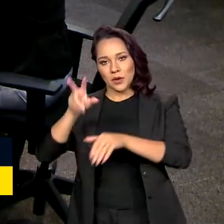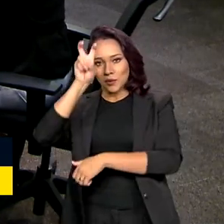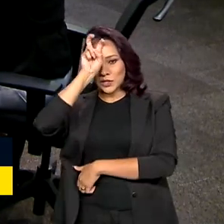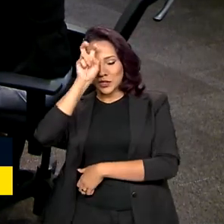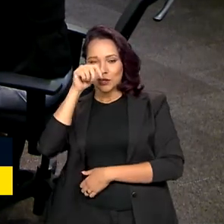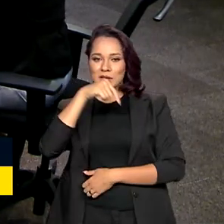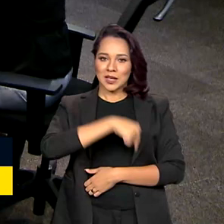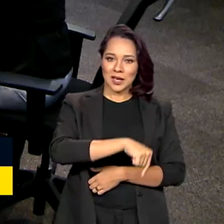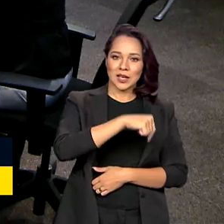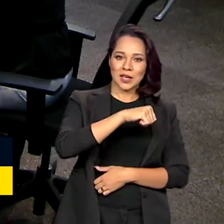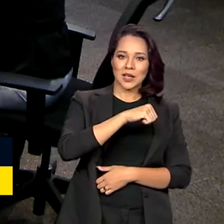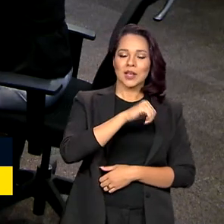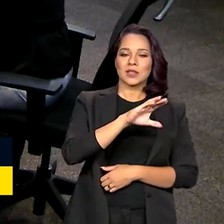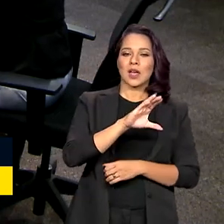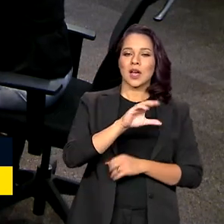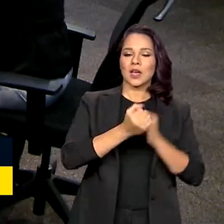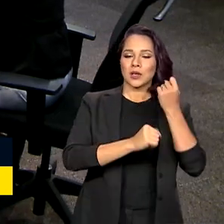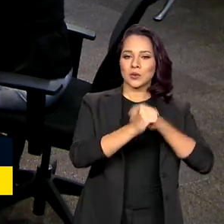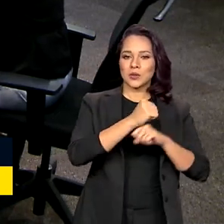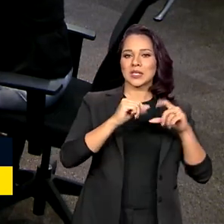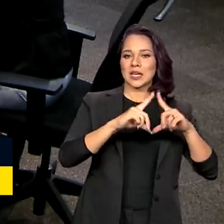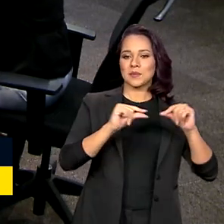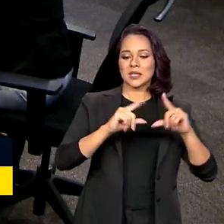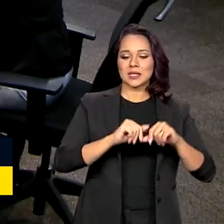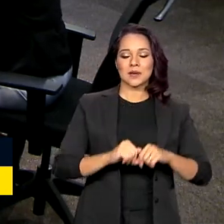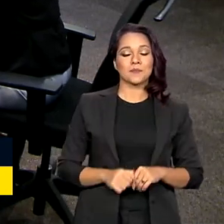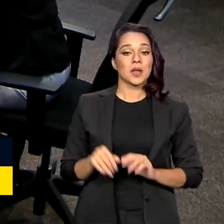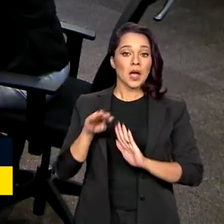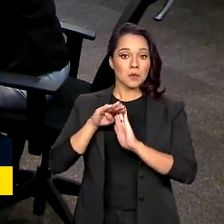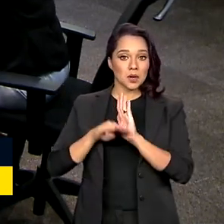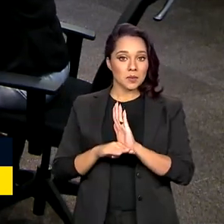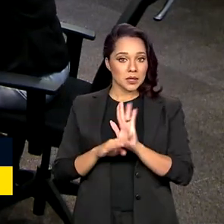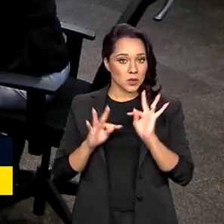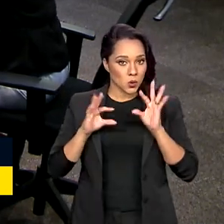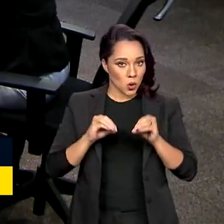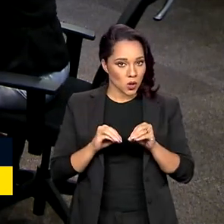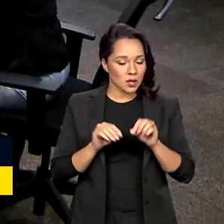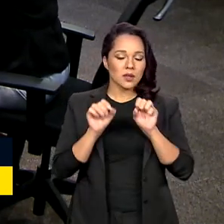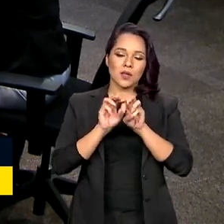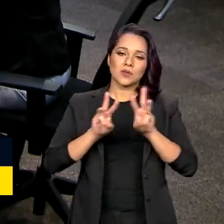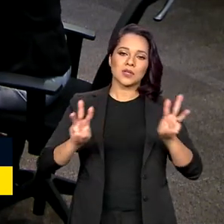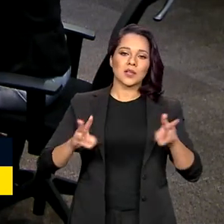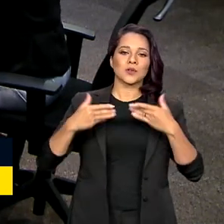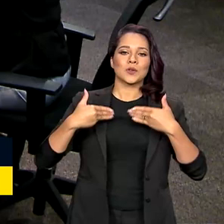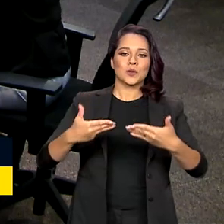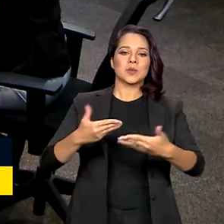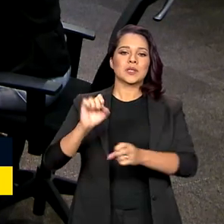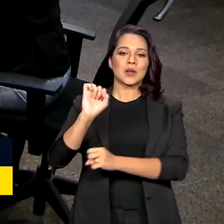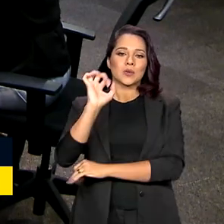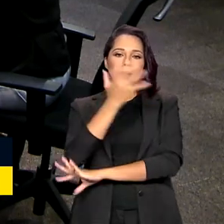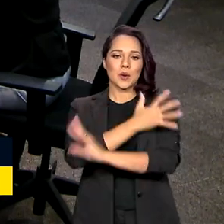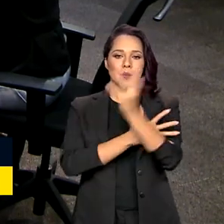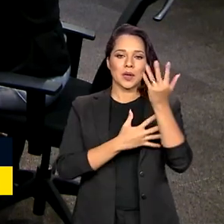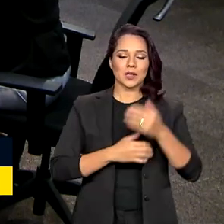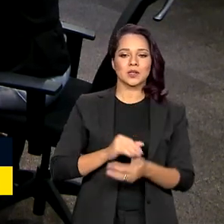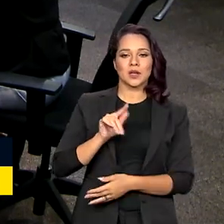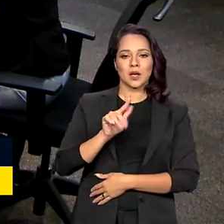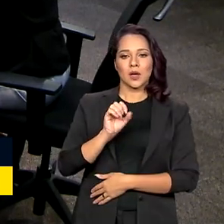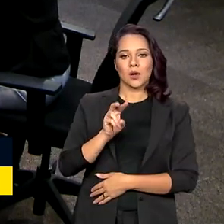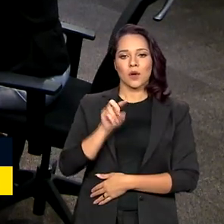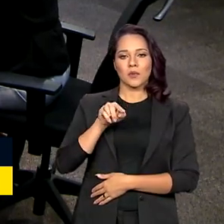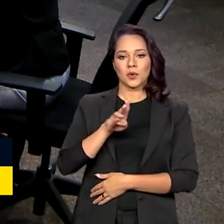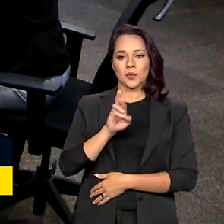Egito, quanto na Confederação da Indústria em Brasília. A programação completa está no site do Ministério do Meio Ambiente, em